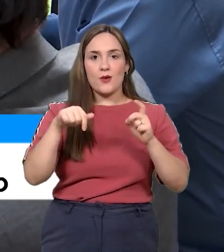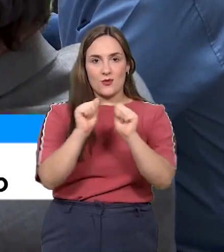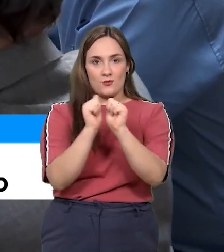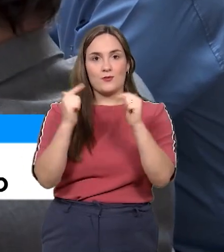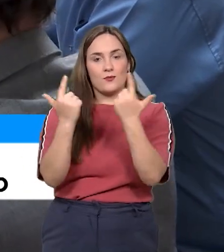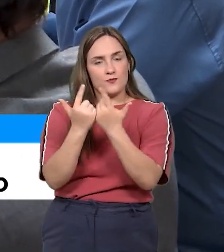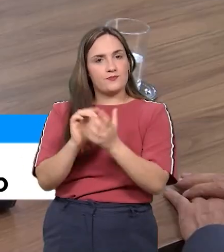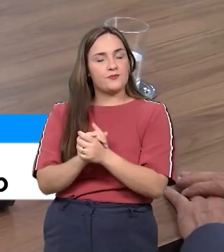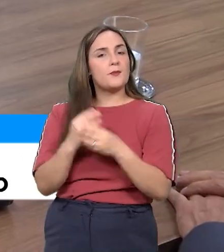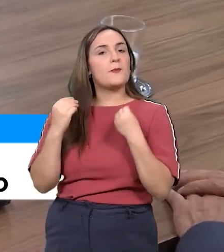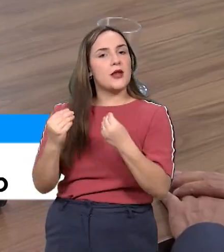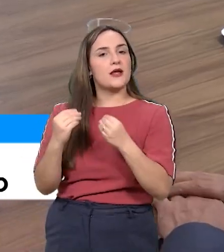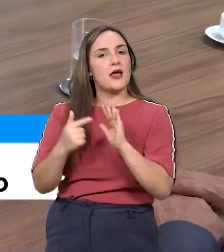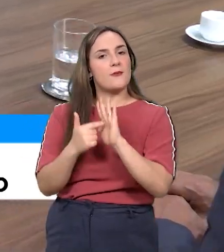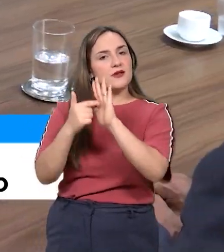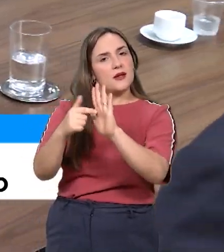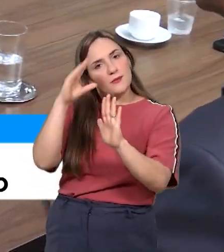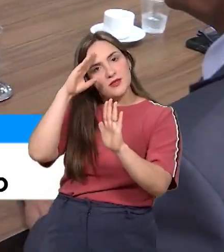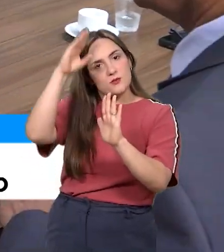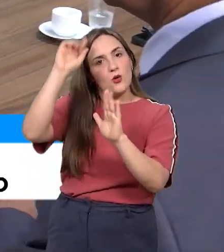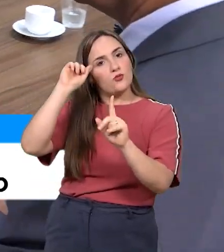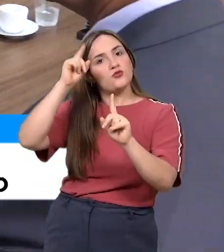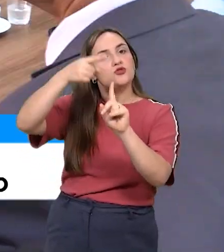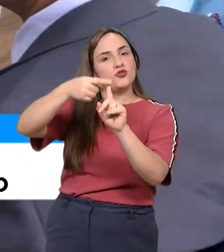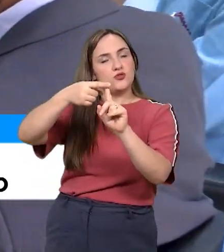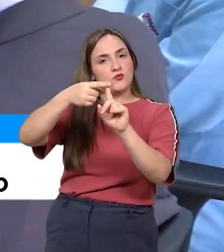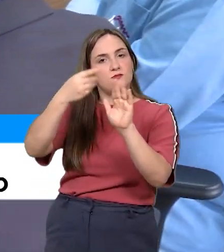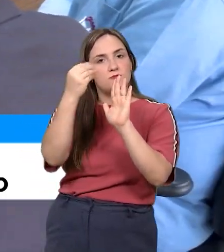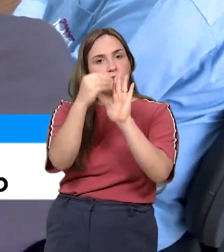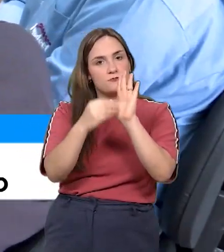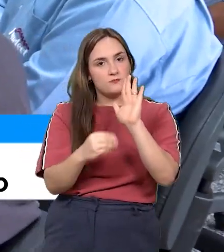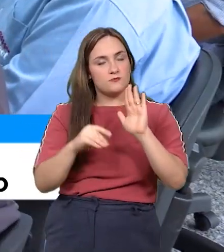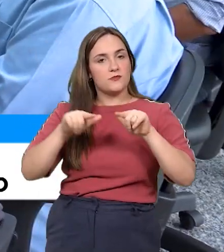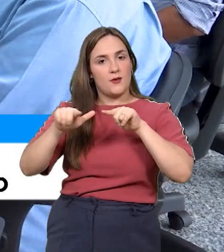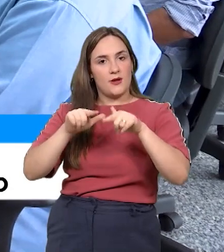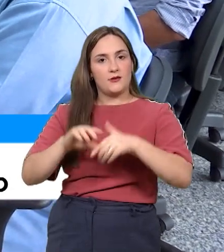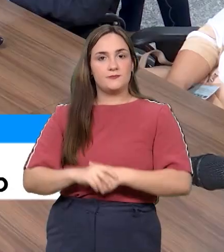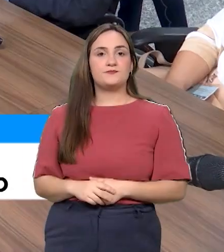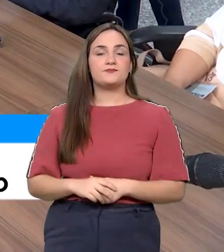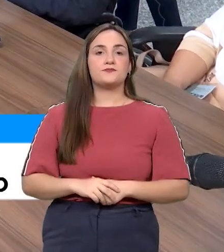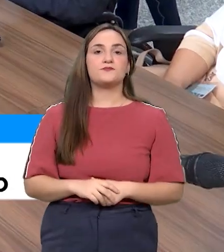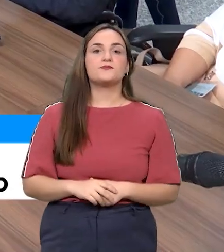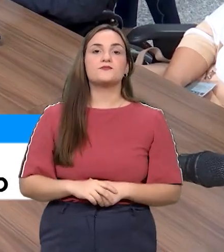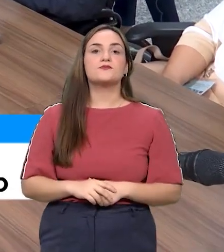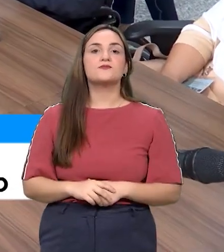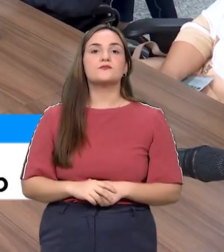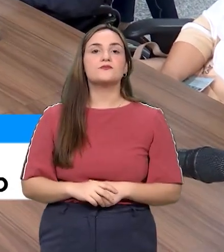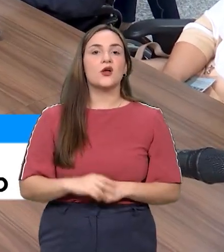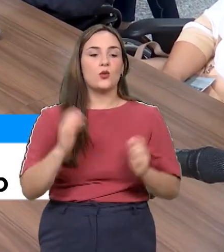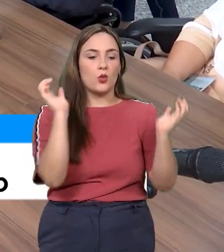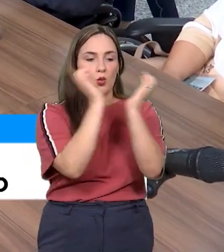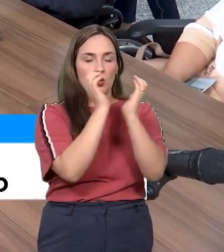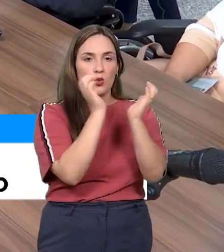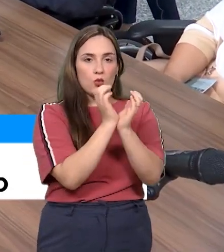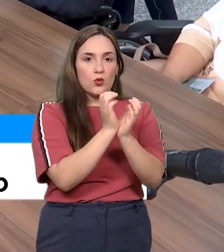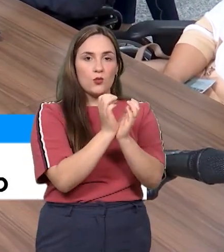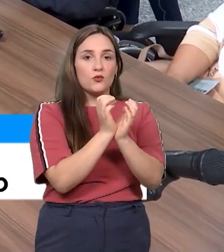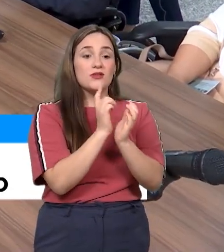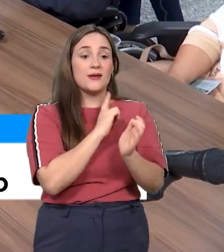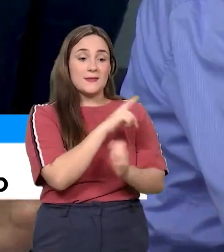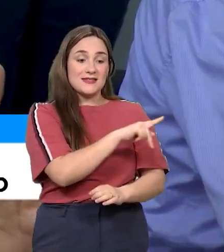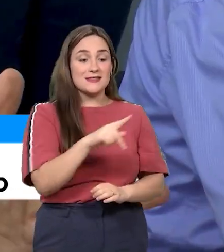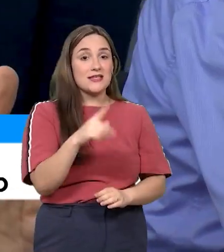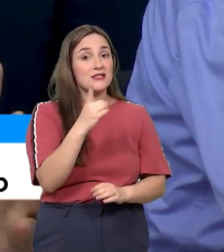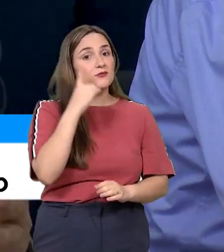Casa de Leis a fim de apresentar os principais objetivos do grupo de trabalho. A comissão é presidida pelo deputado Júnior